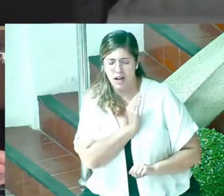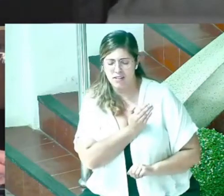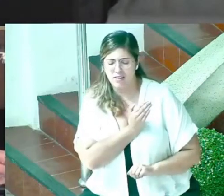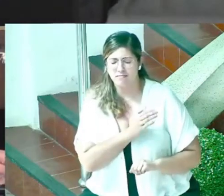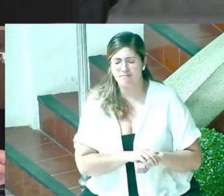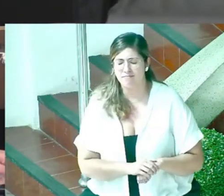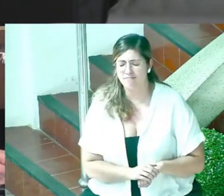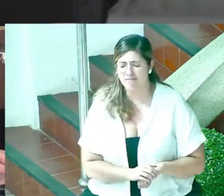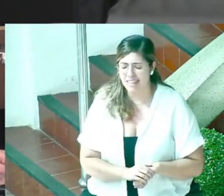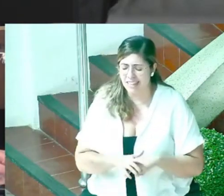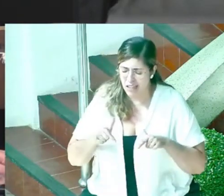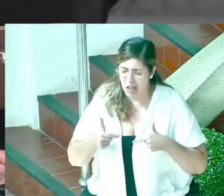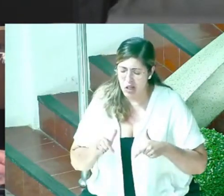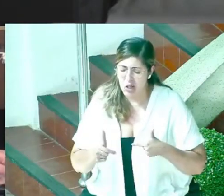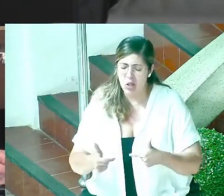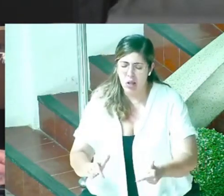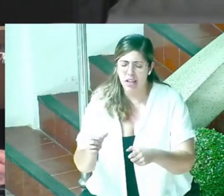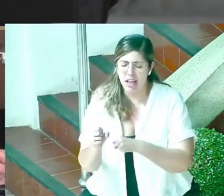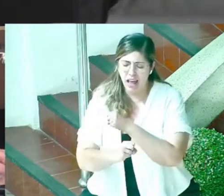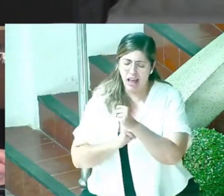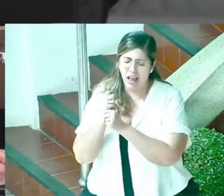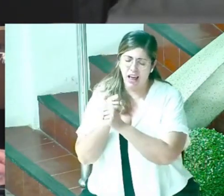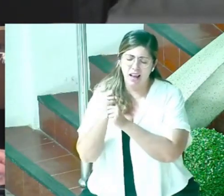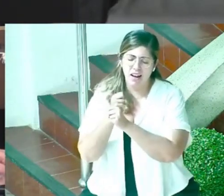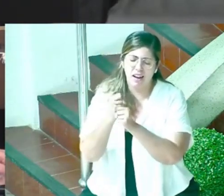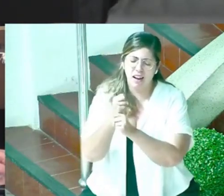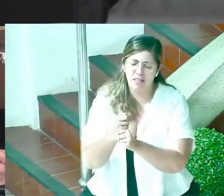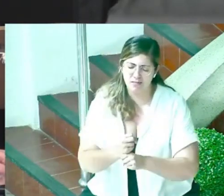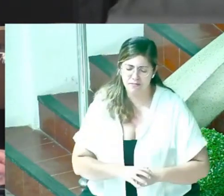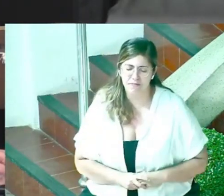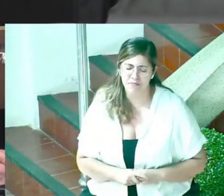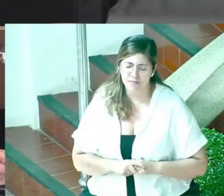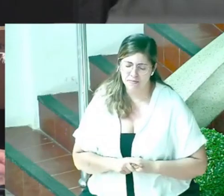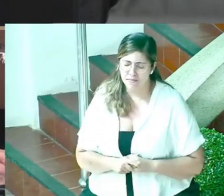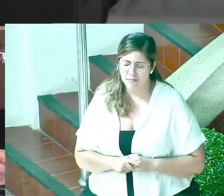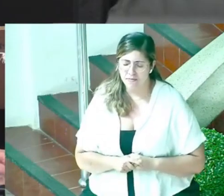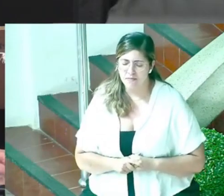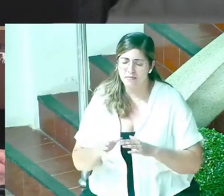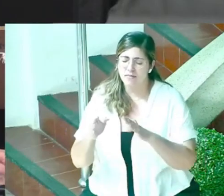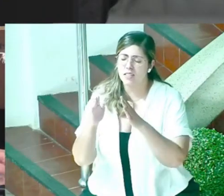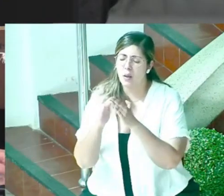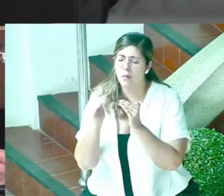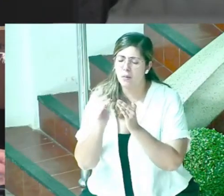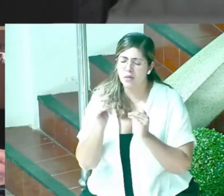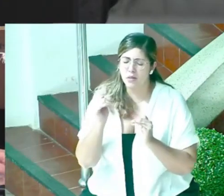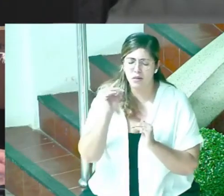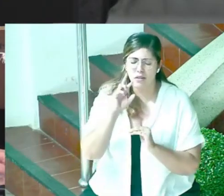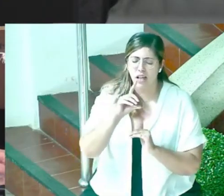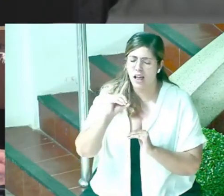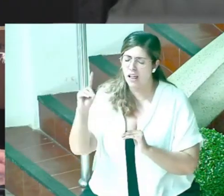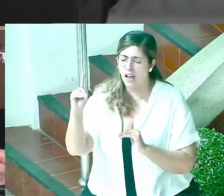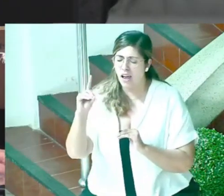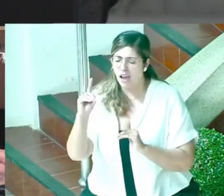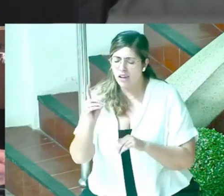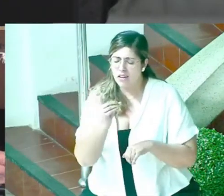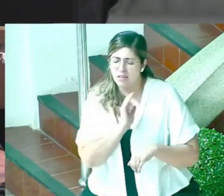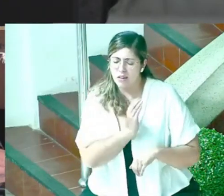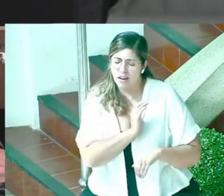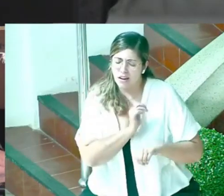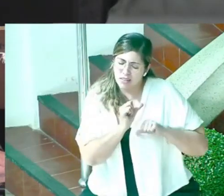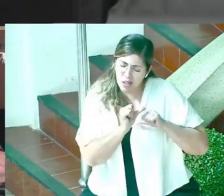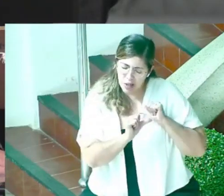resolução de conflitos, biblicamente falando, devem tratar as diferenças de forma